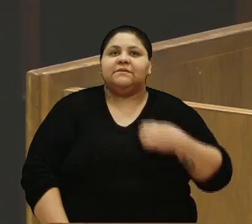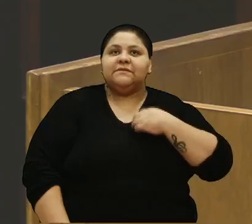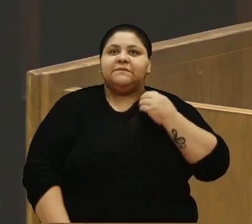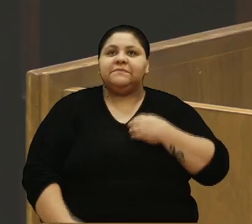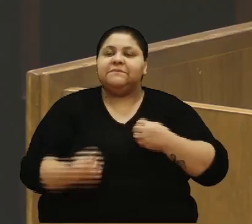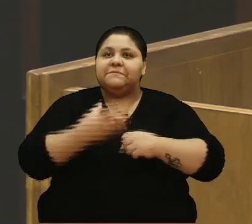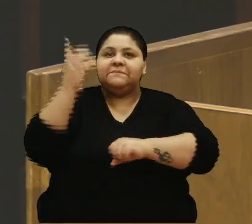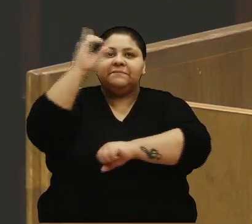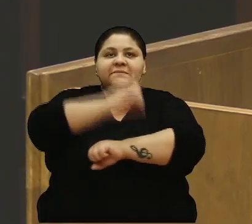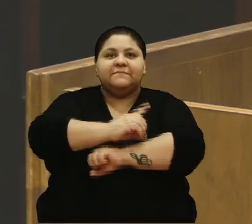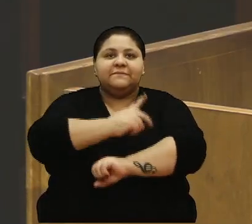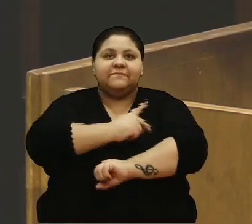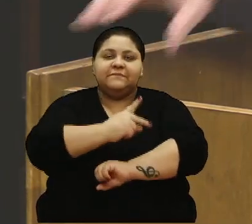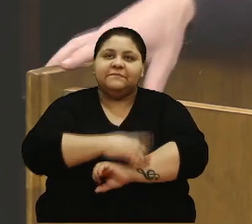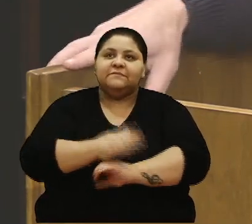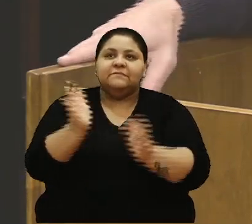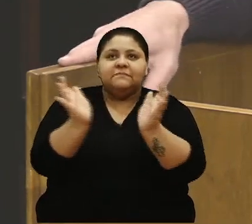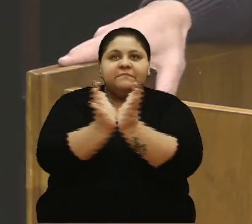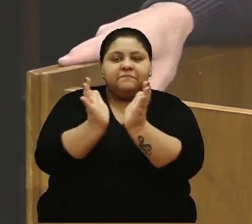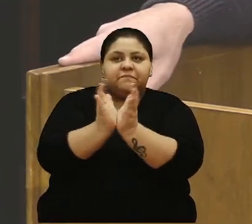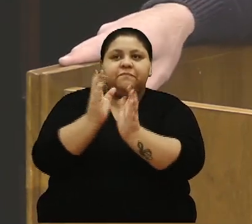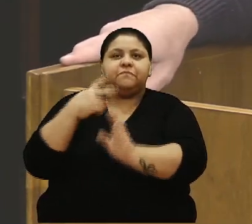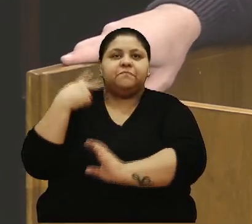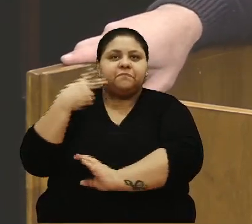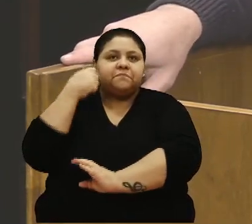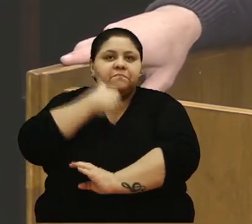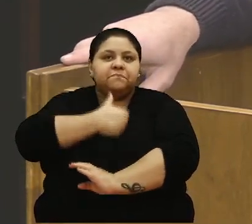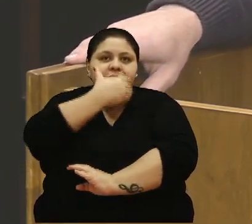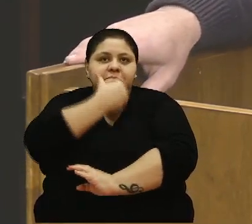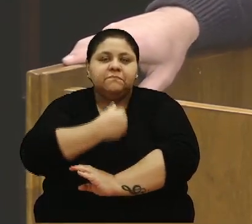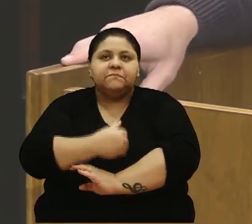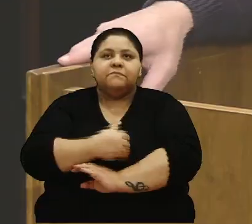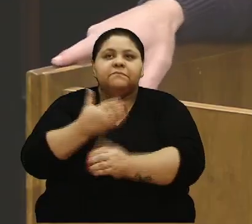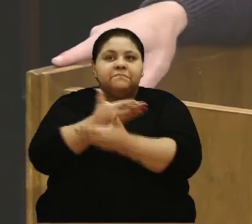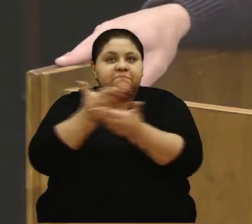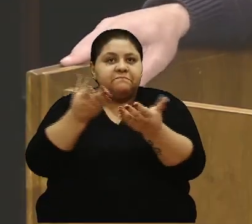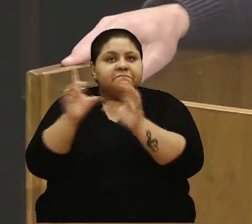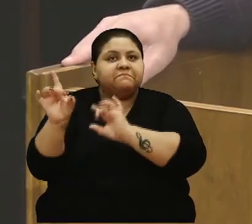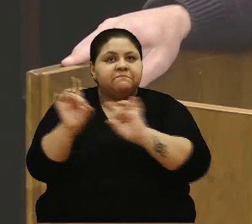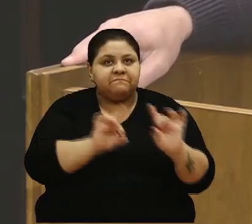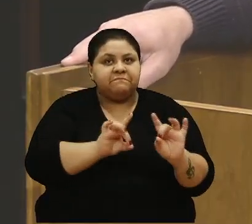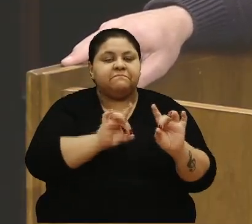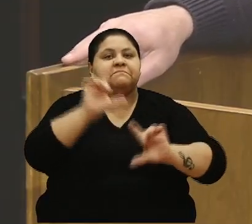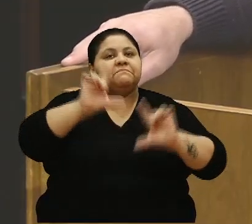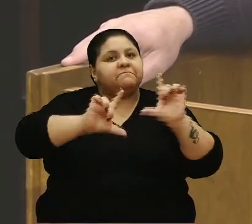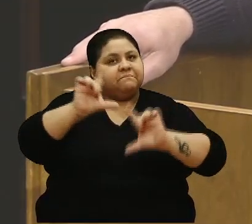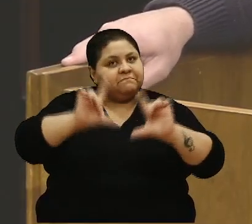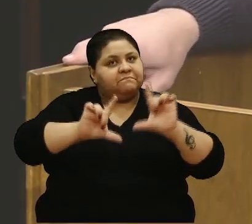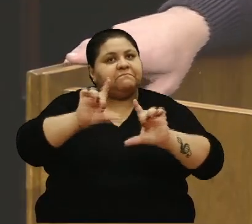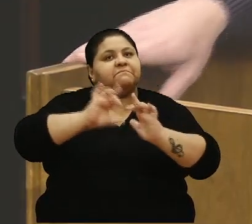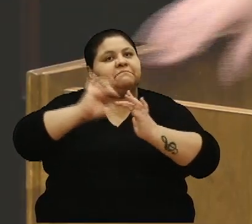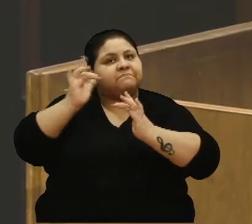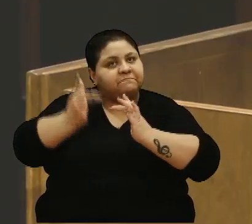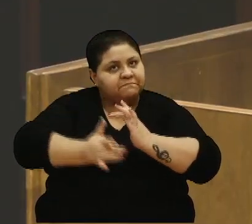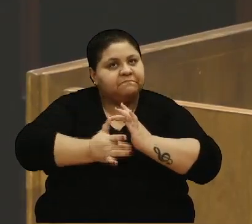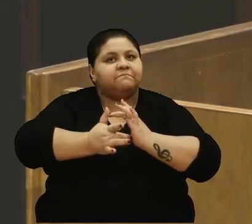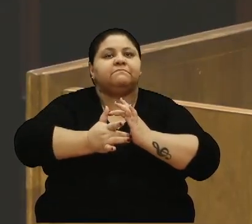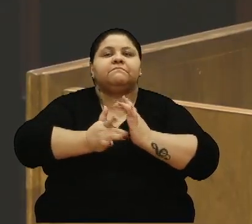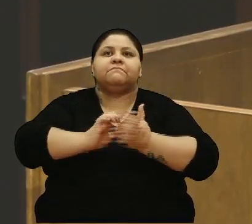Bom dia, presidente, colegas vereadoras, vereadores, pessoal que nos acompanha pela TV Câmara, pelas redes